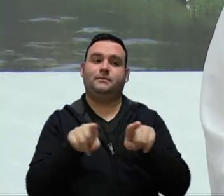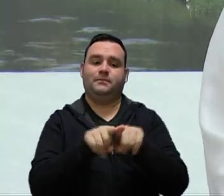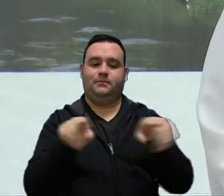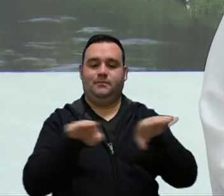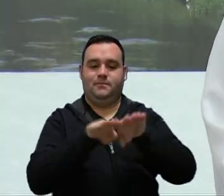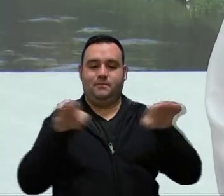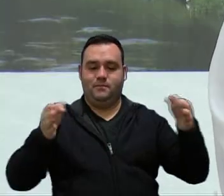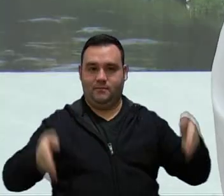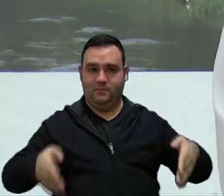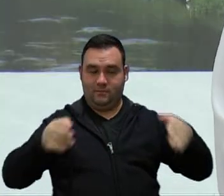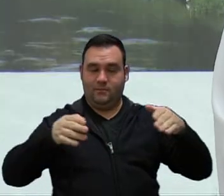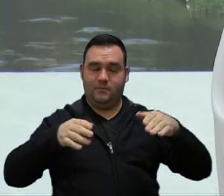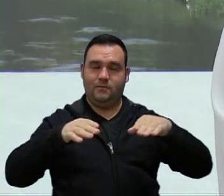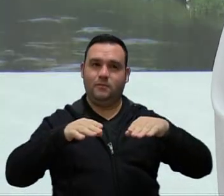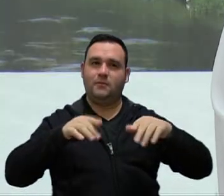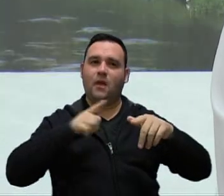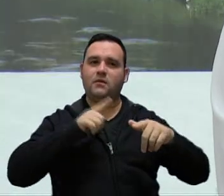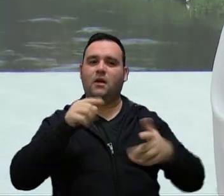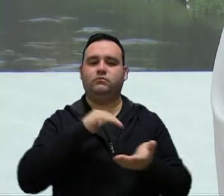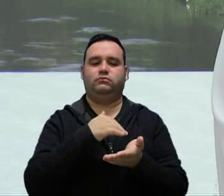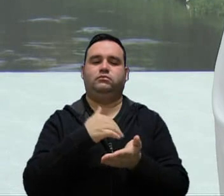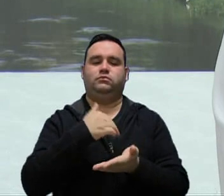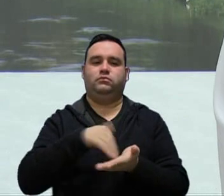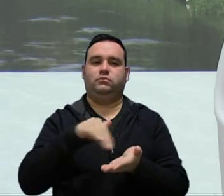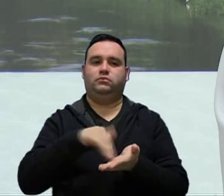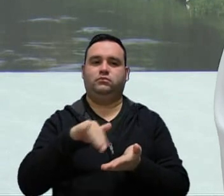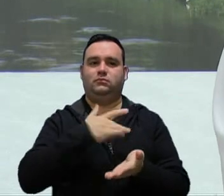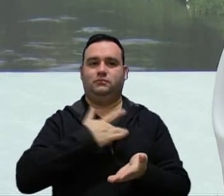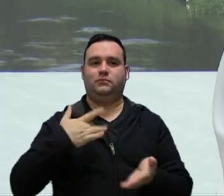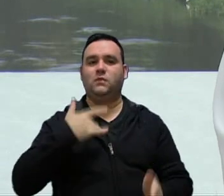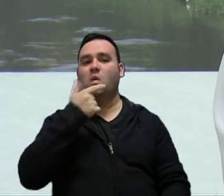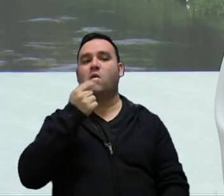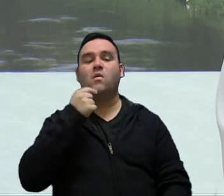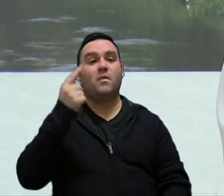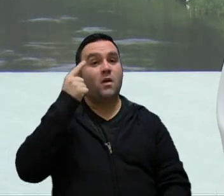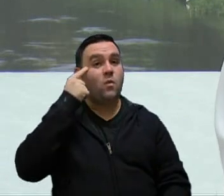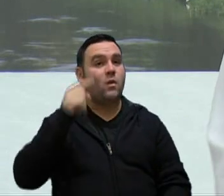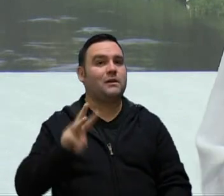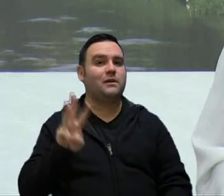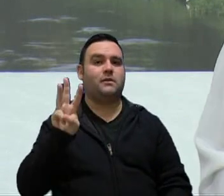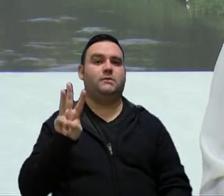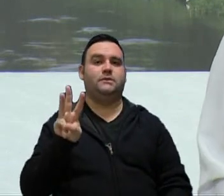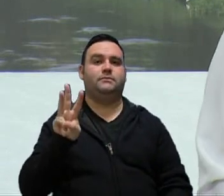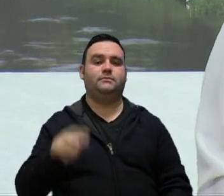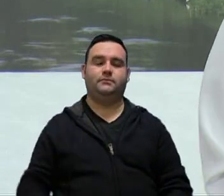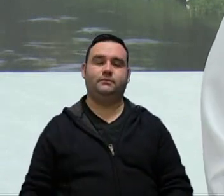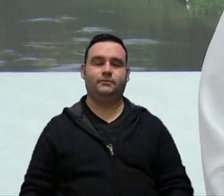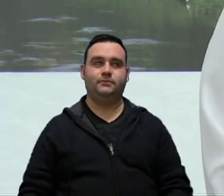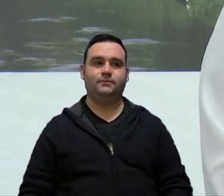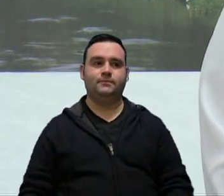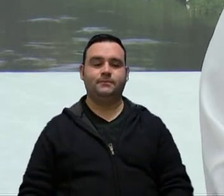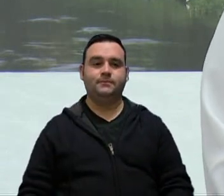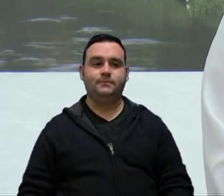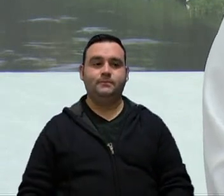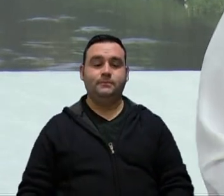também a nossa mesa principal o secretário da saúde de sorocaba dr ademir watanabe